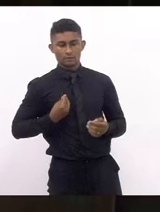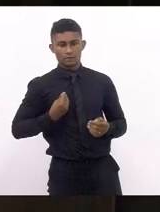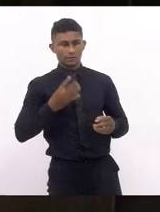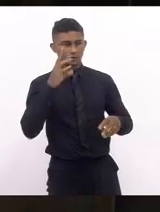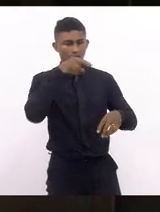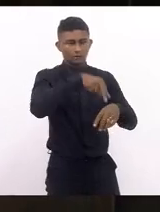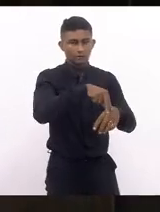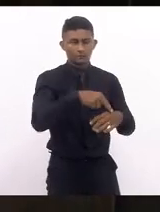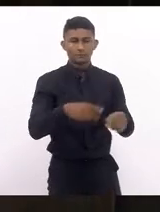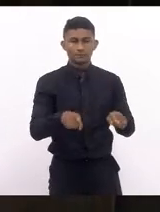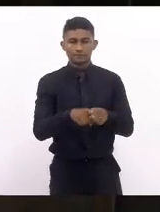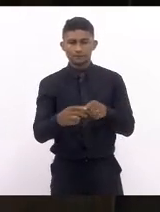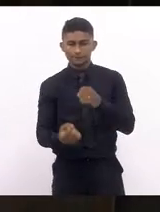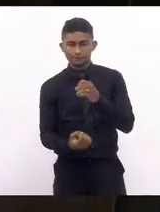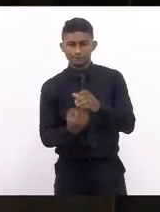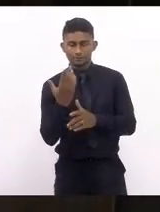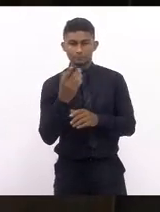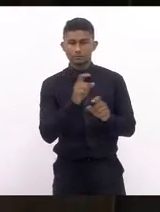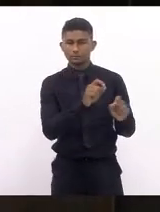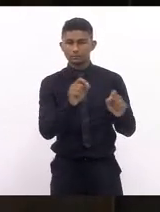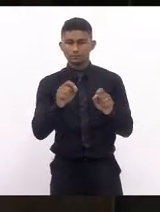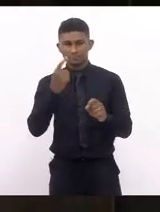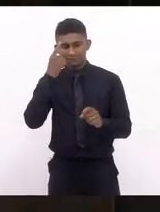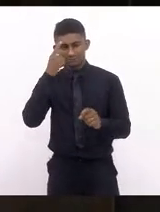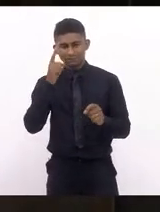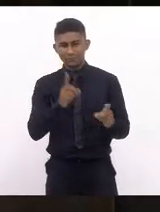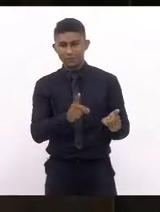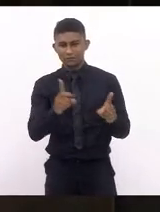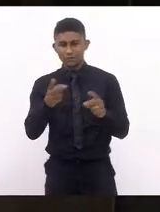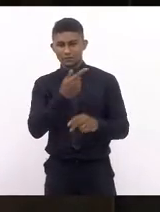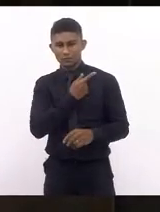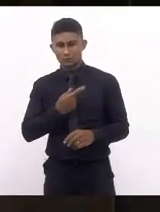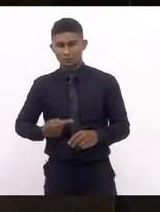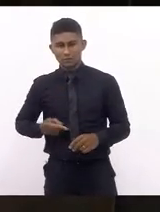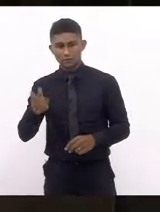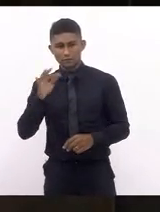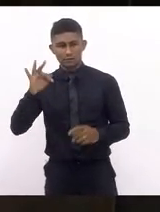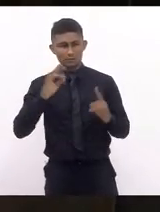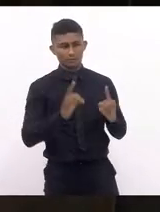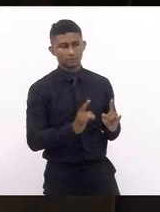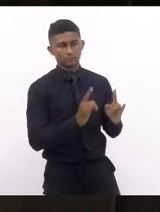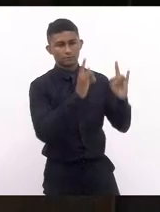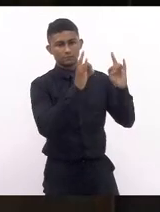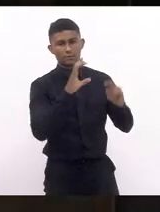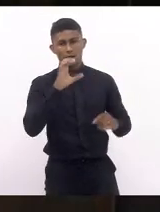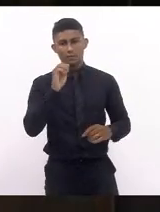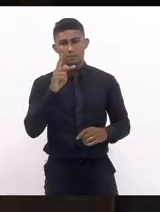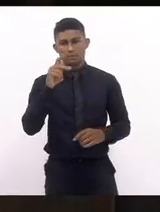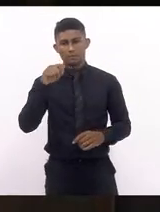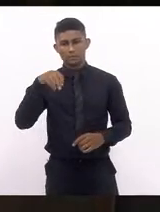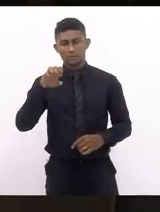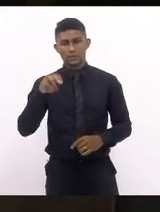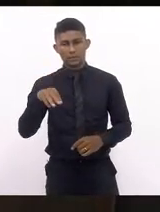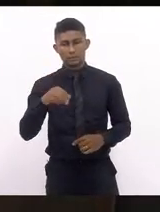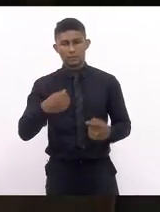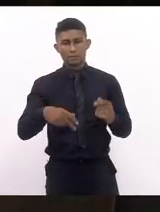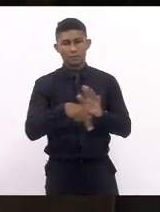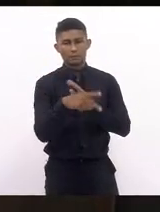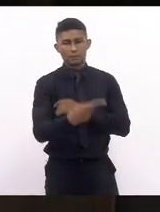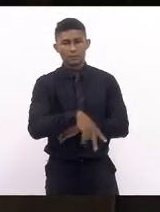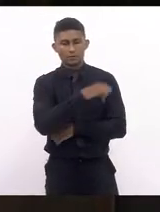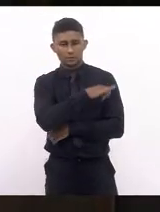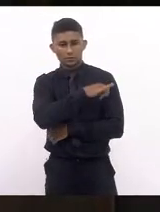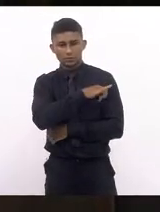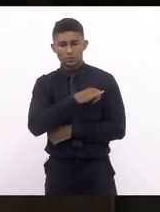frente e atuação contra a venda pelo governo federal do Palácio Capanema prédio histórico e cultural do Rio de